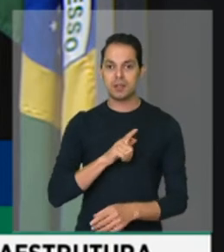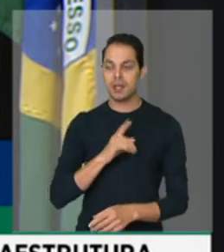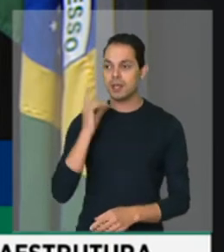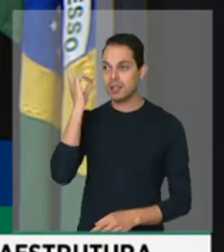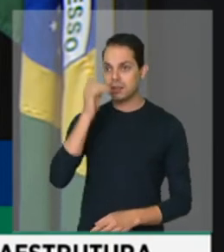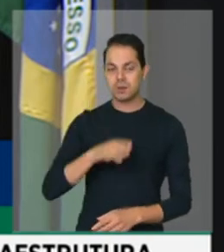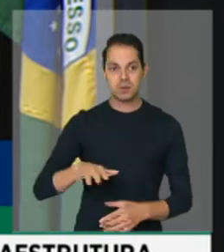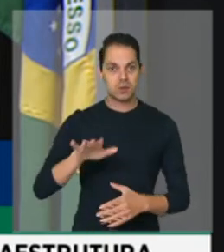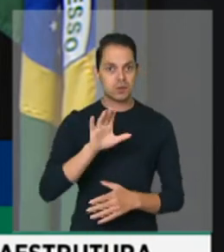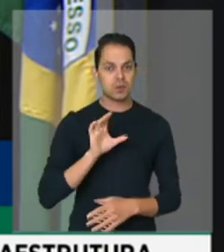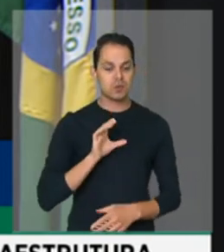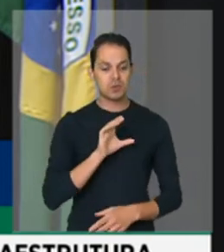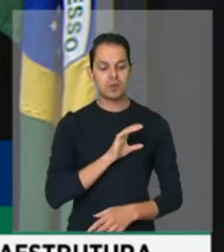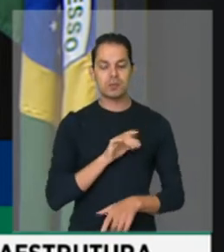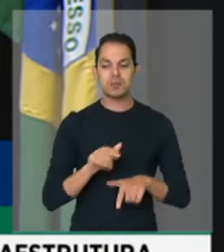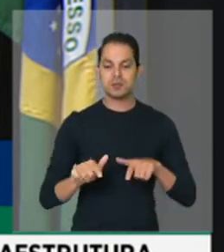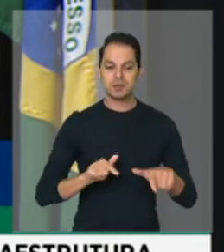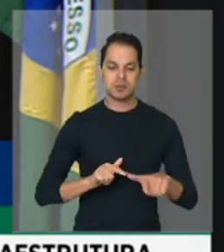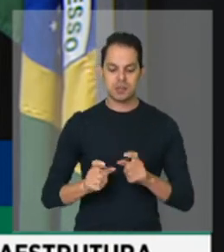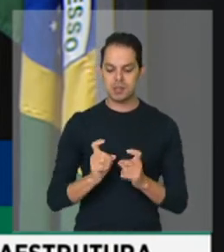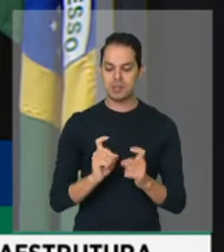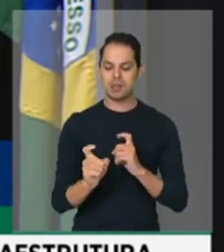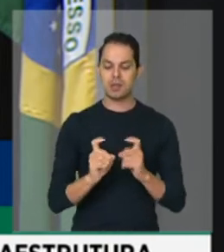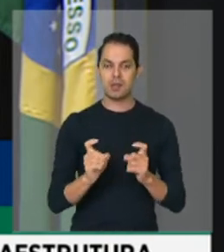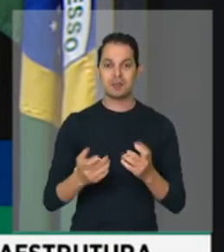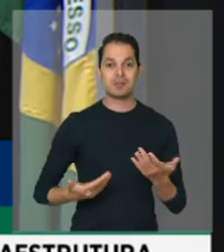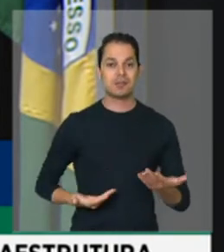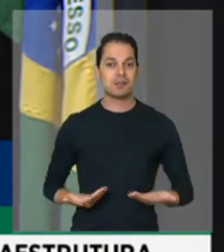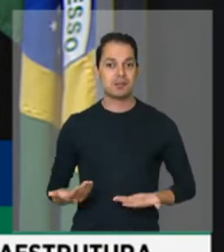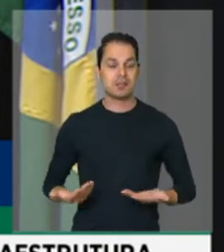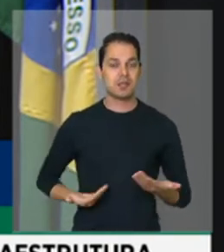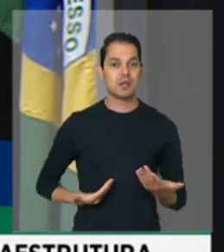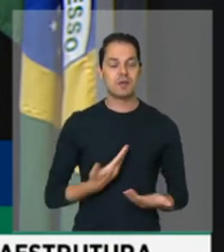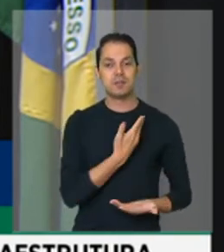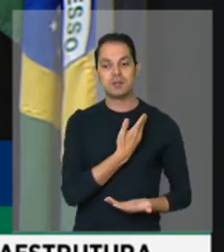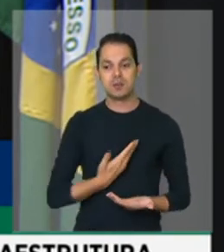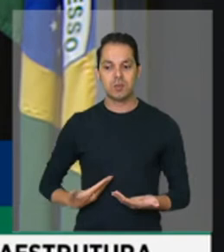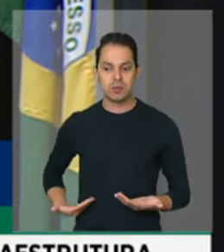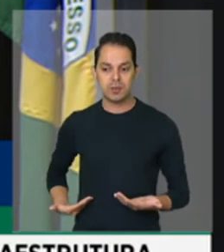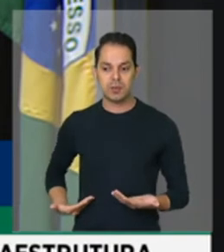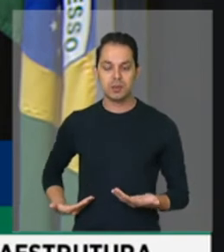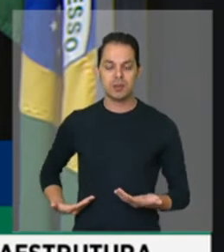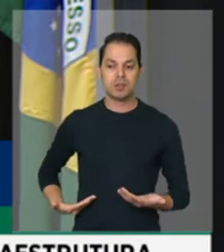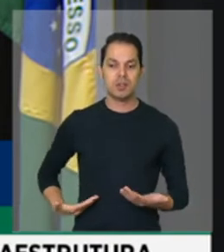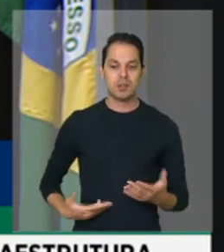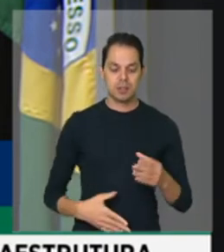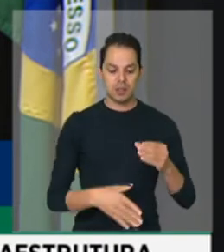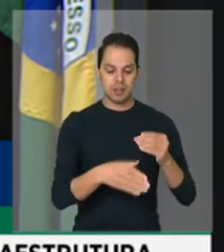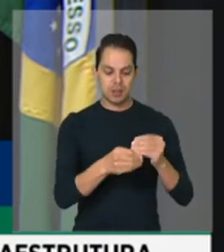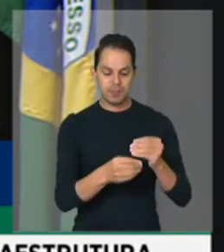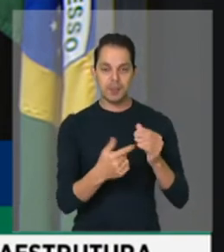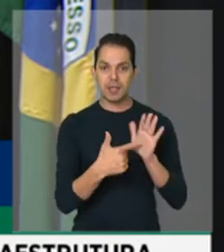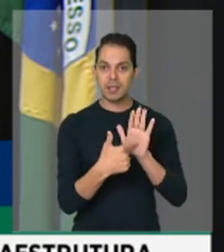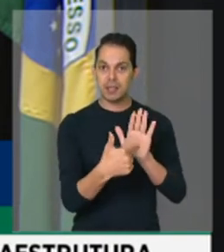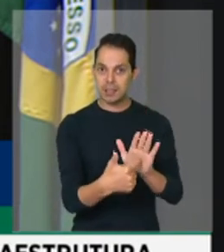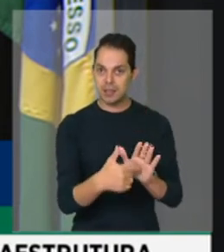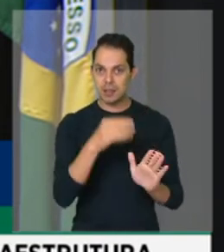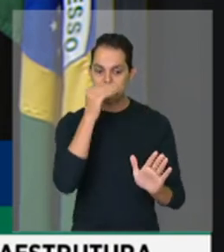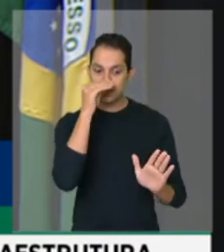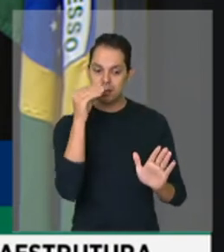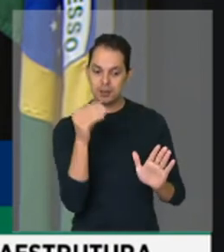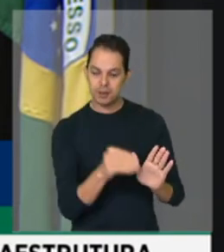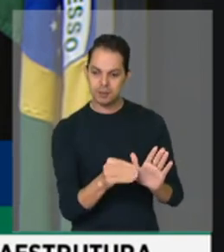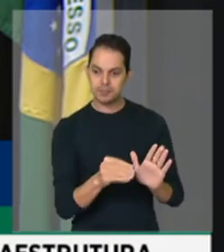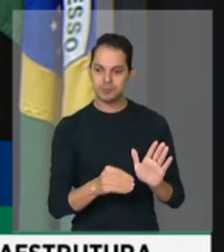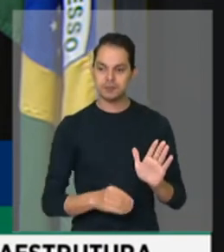Comissão de Trabalho, de Administração e Serviço Público, somos pela rejeição das emendas apresentadas em plenário com